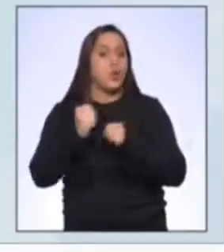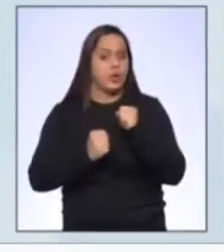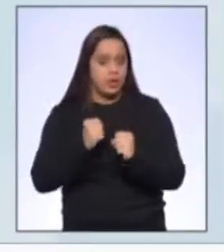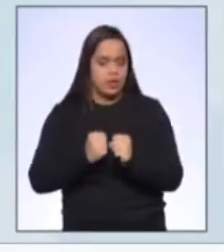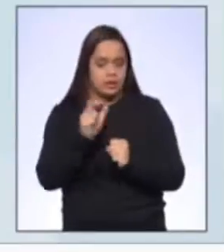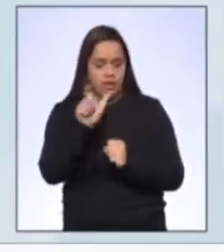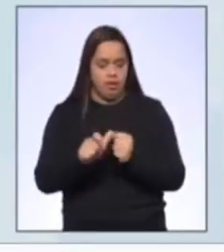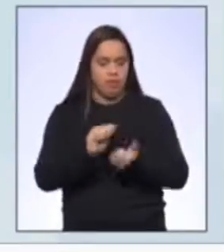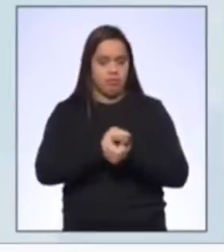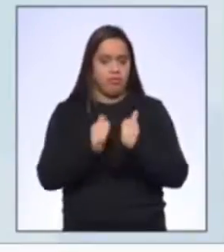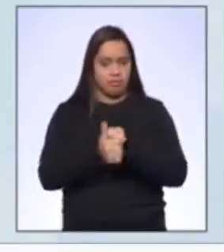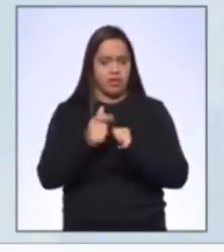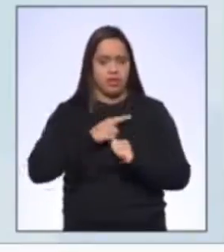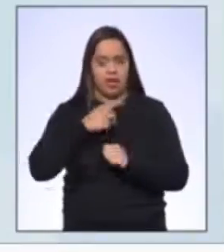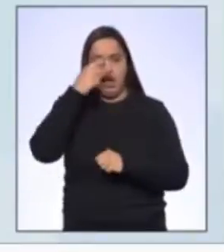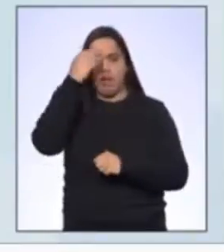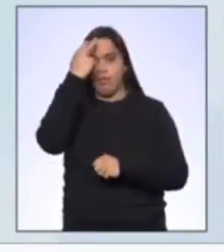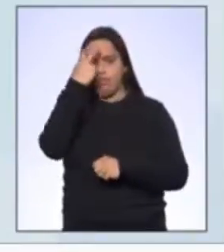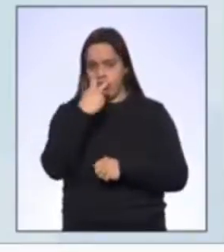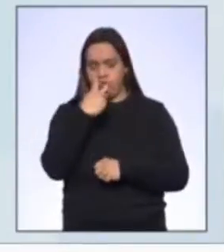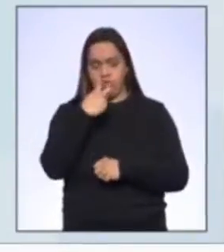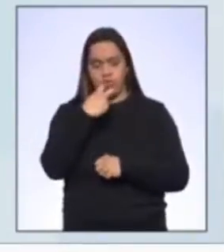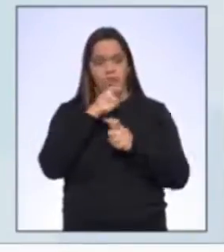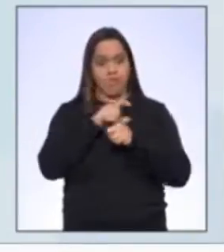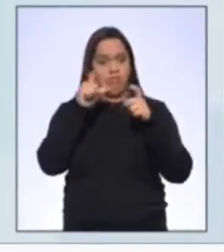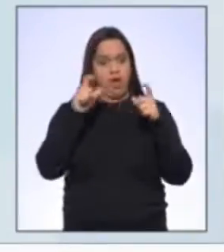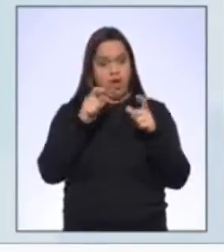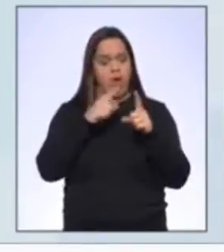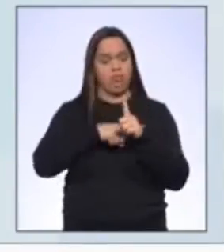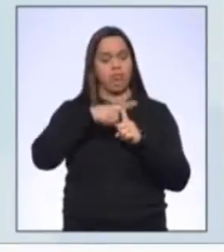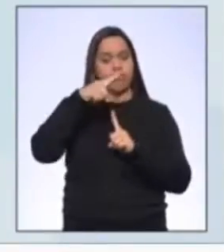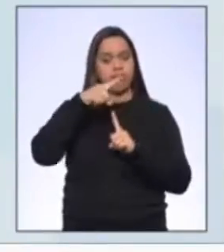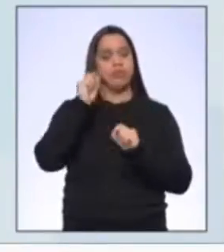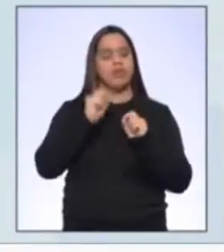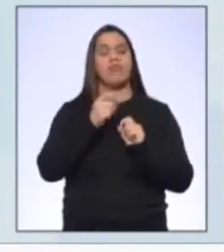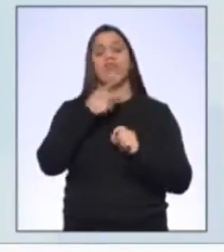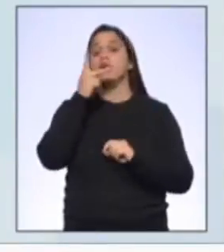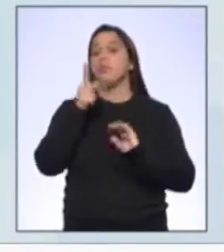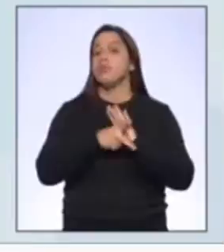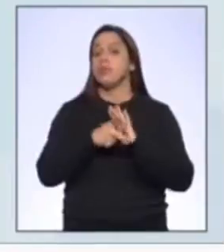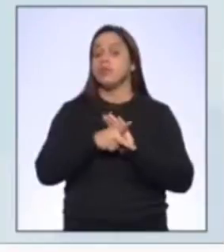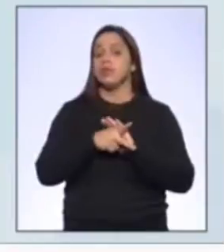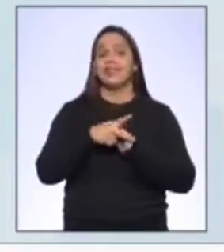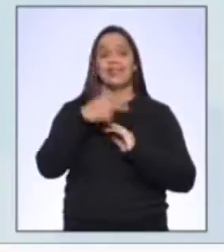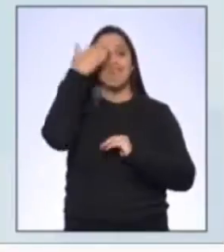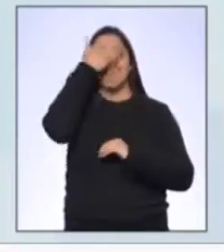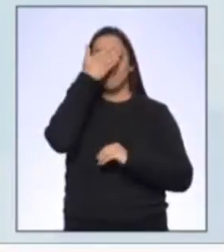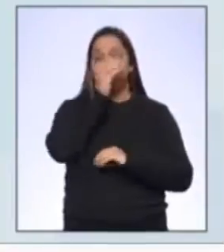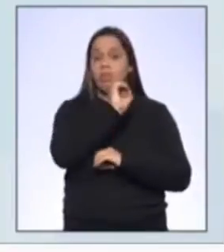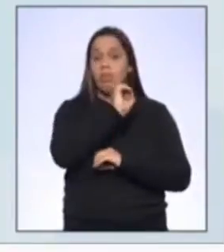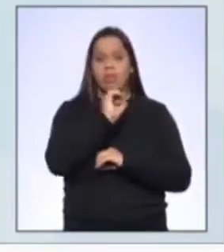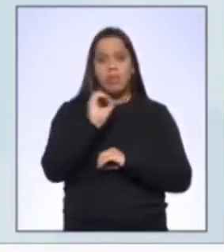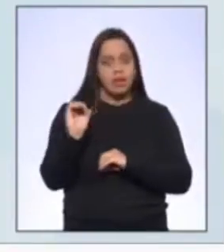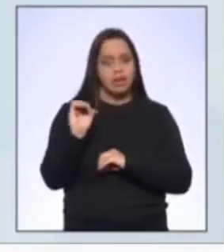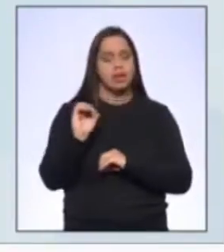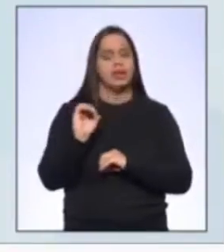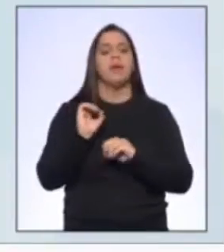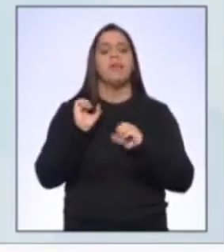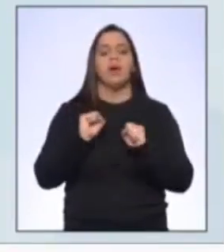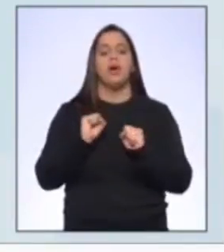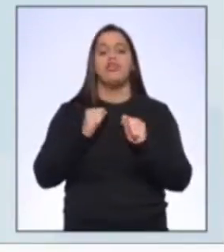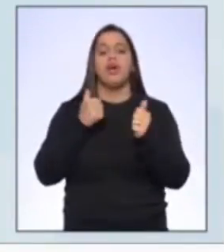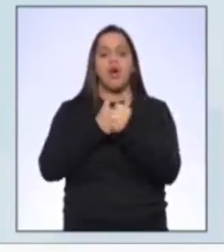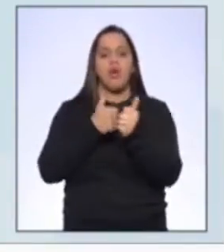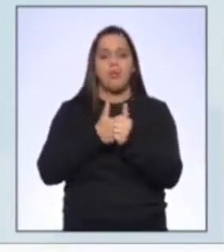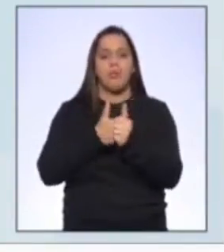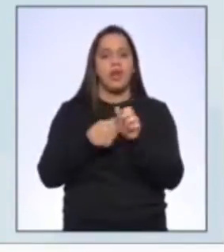atletas contra o maior de deficiência visual então gente nós estamos falando dos das pessoas que não enxergam podem ser acompanhados